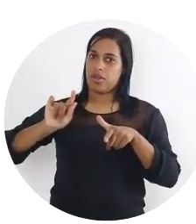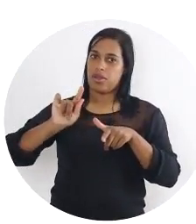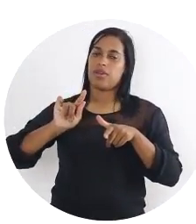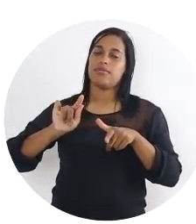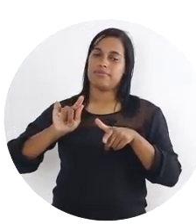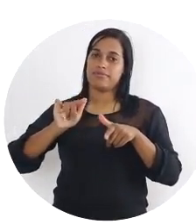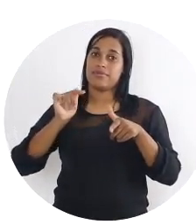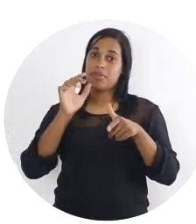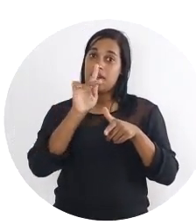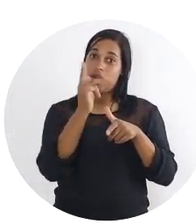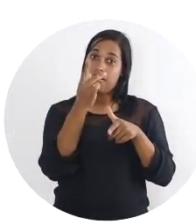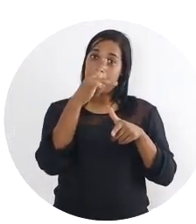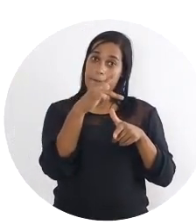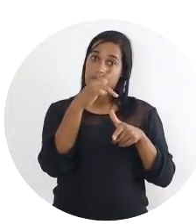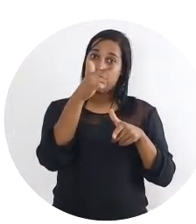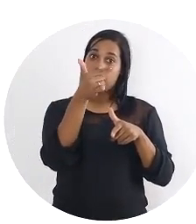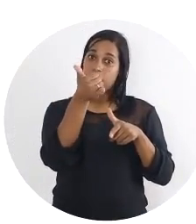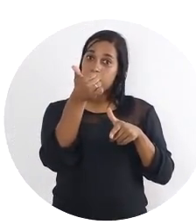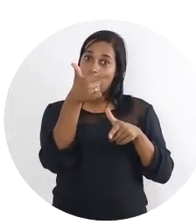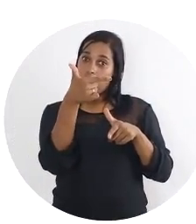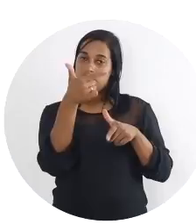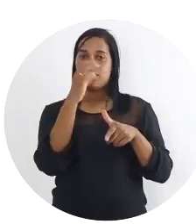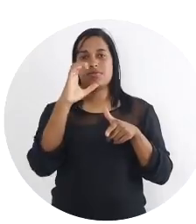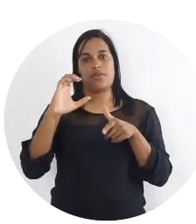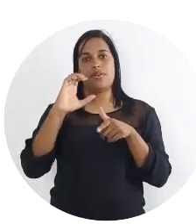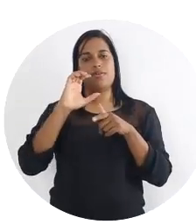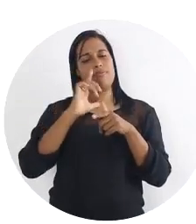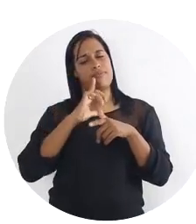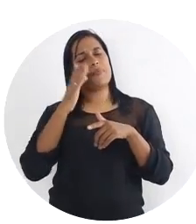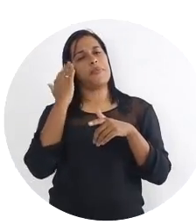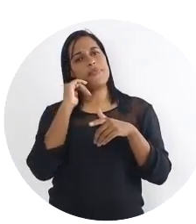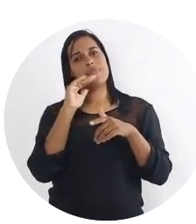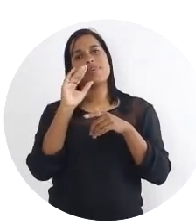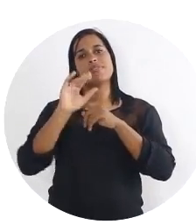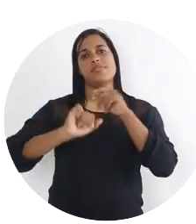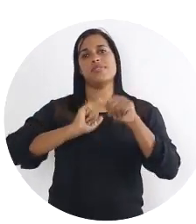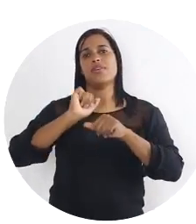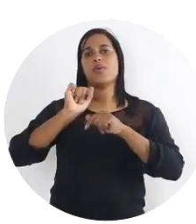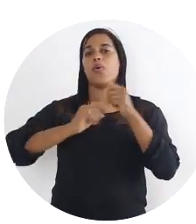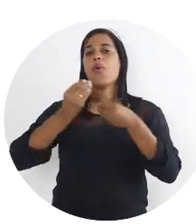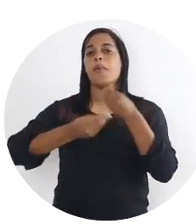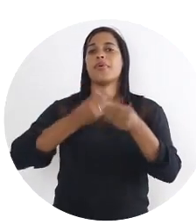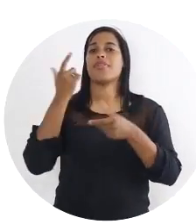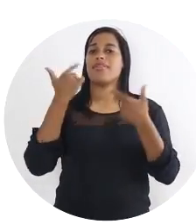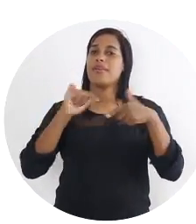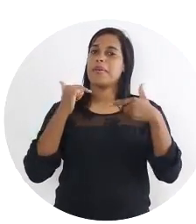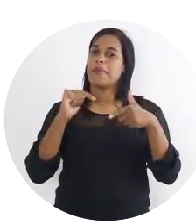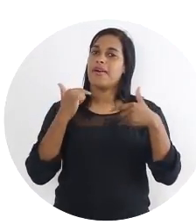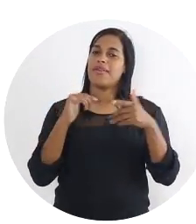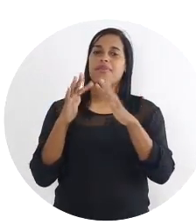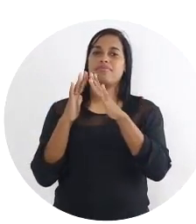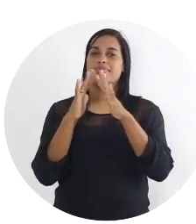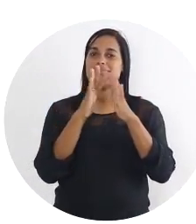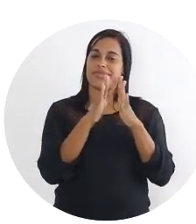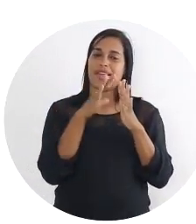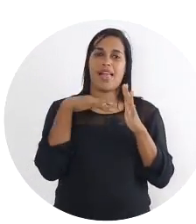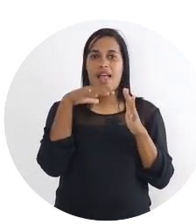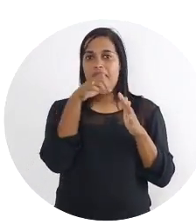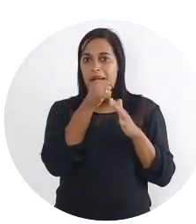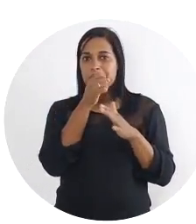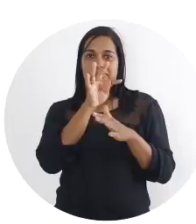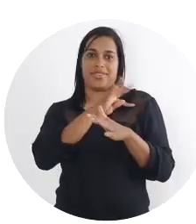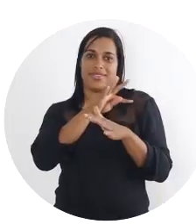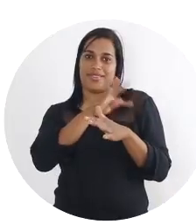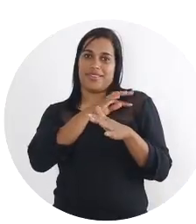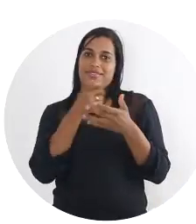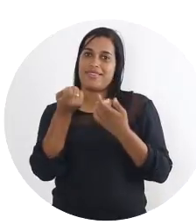HP 12C nós temos a possibilidade de viabilizar e tornar esse trabalho muito mais rápido, prático e dinâmico, que é o que você, enquanto futuro técnico